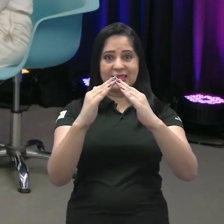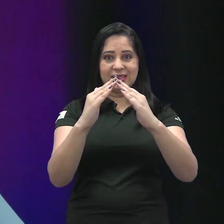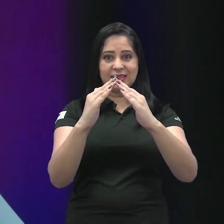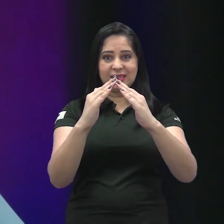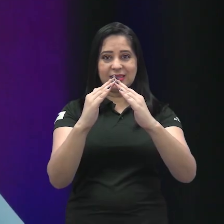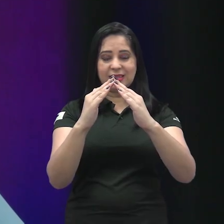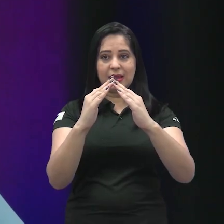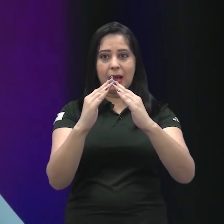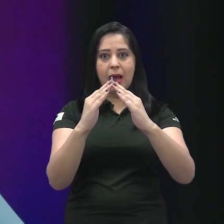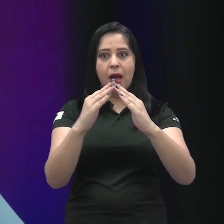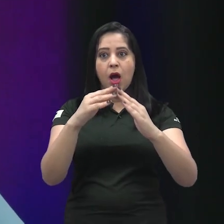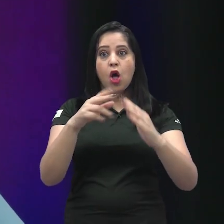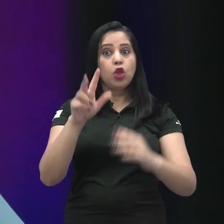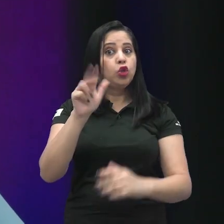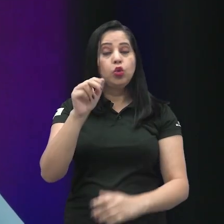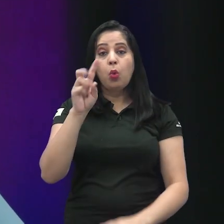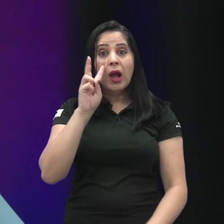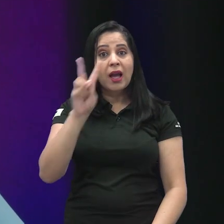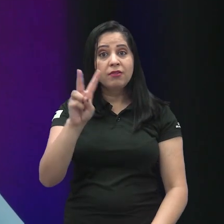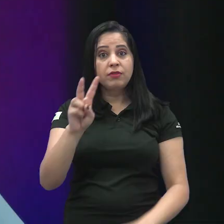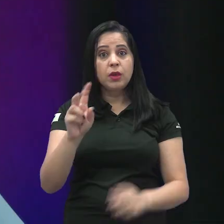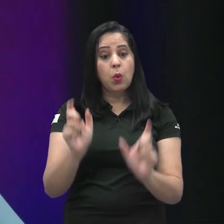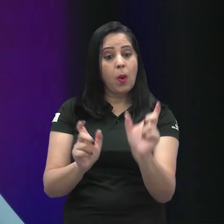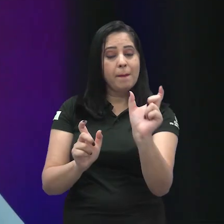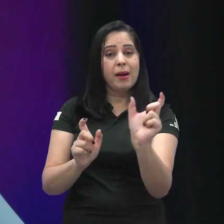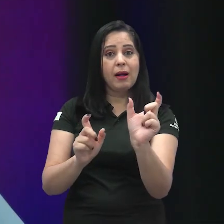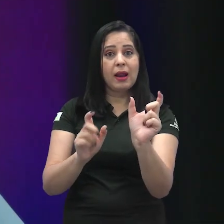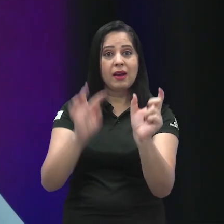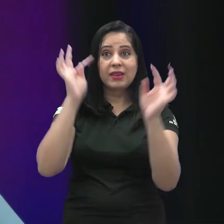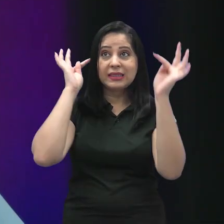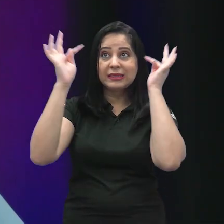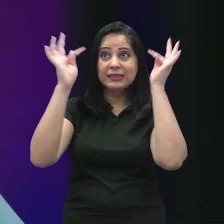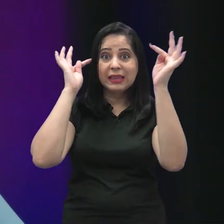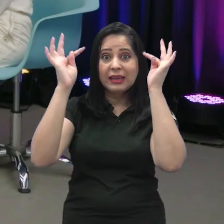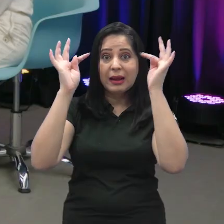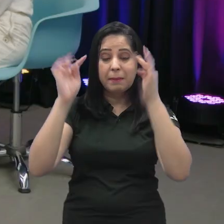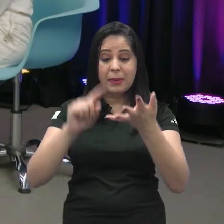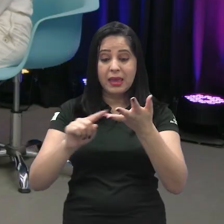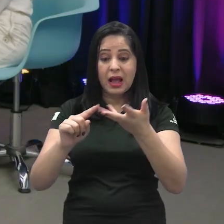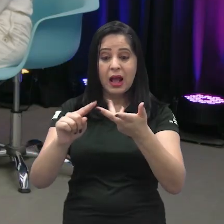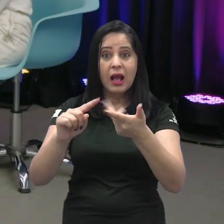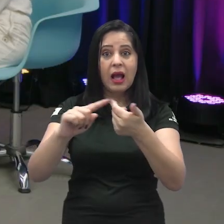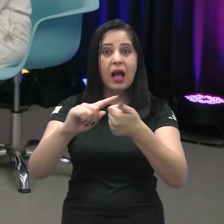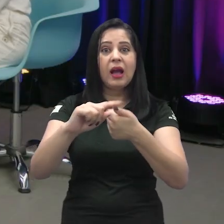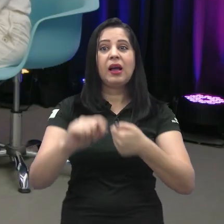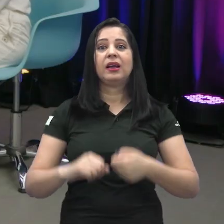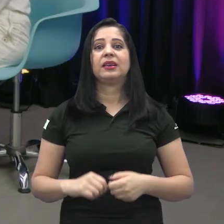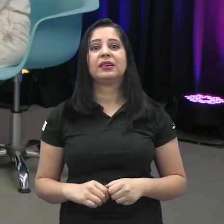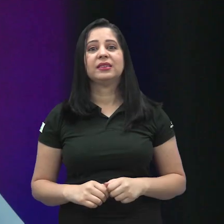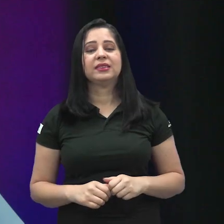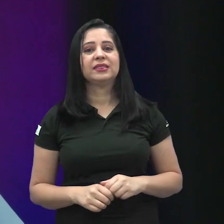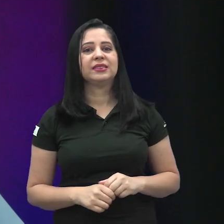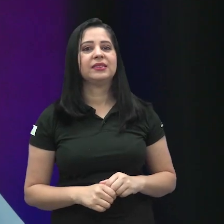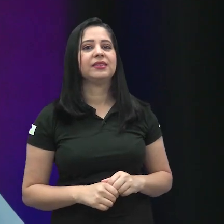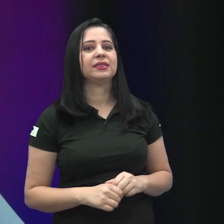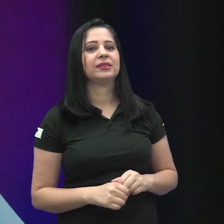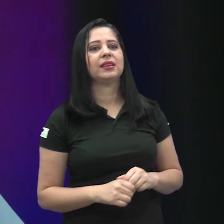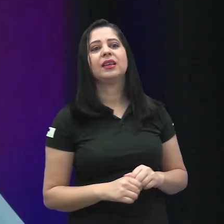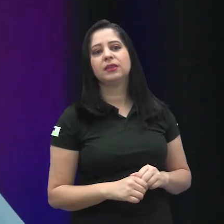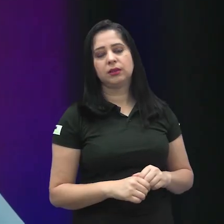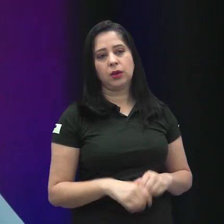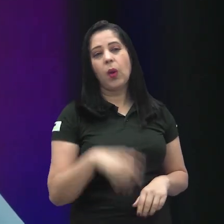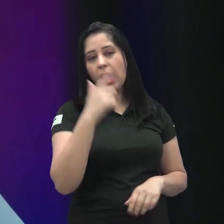hoje e está ouvindo falar agora de terapias integrativas, está se descobrindo essas novas